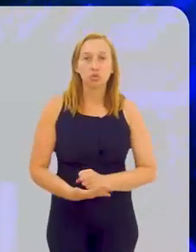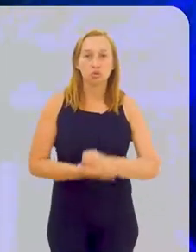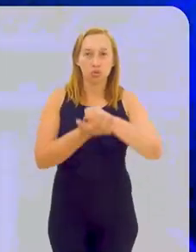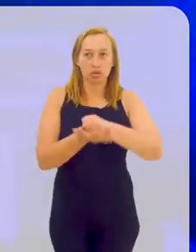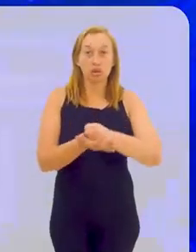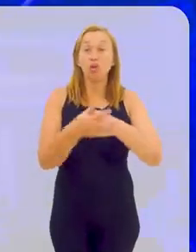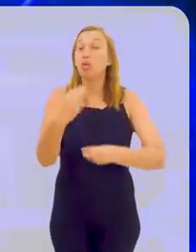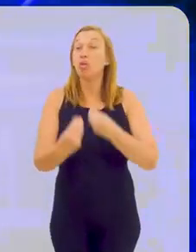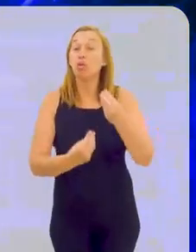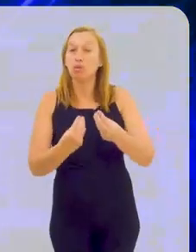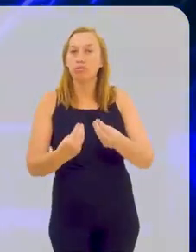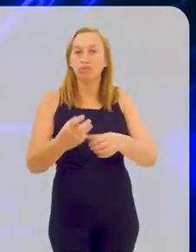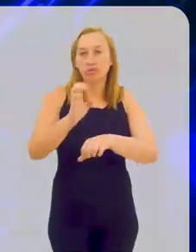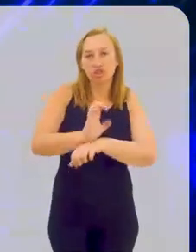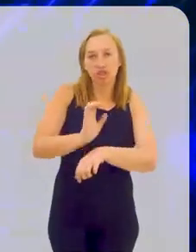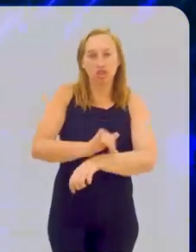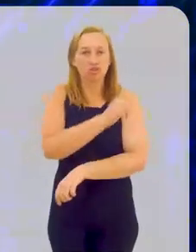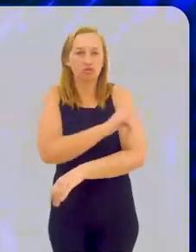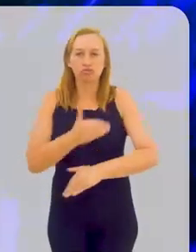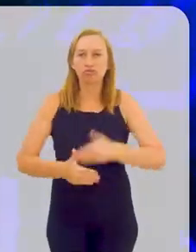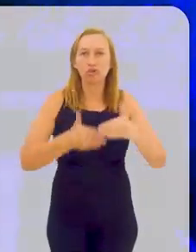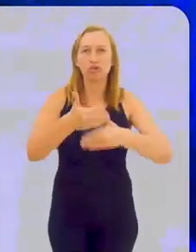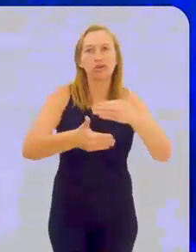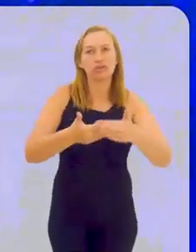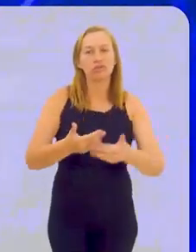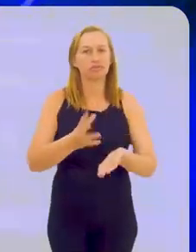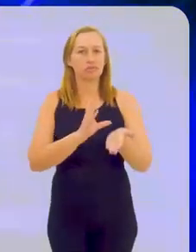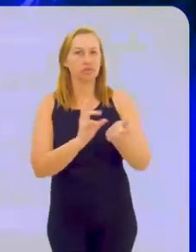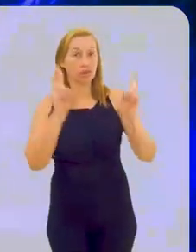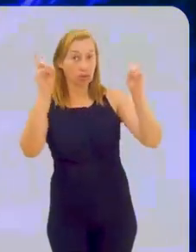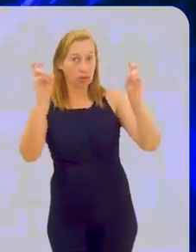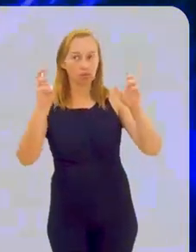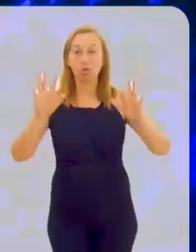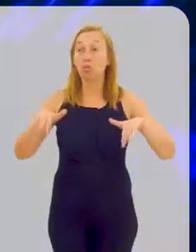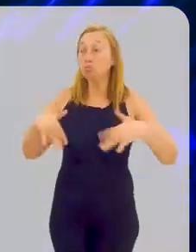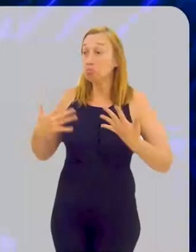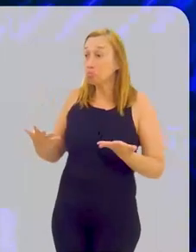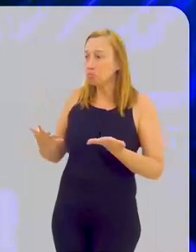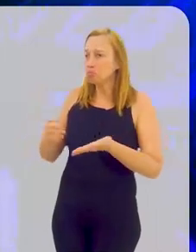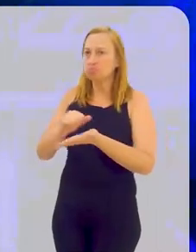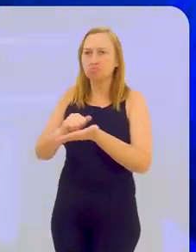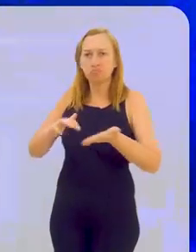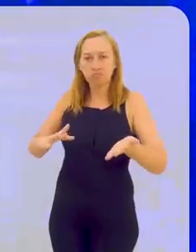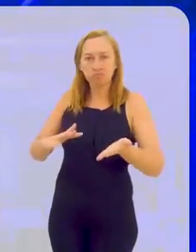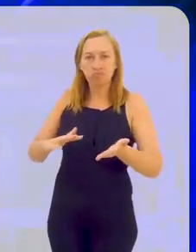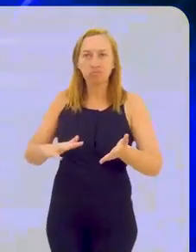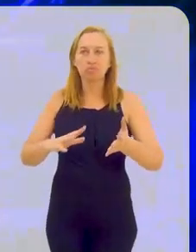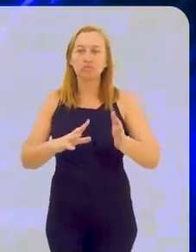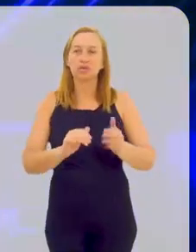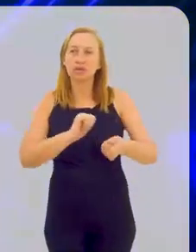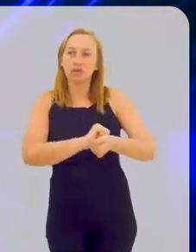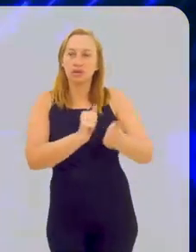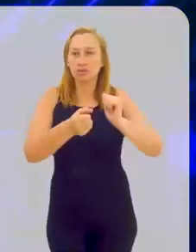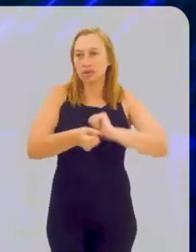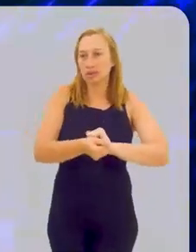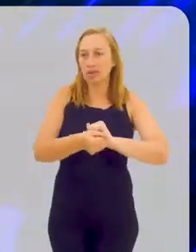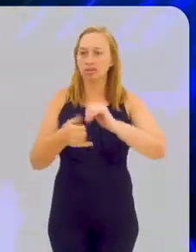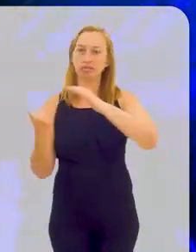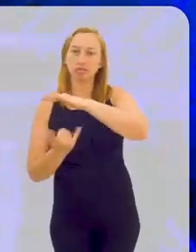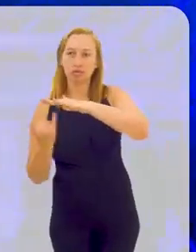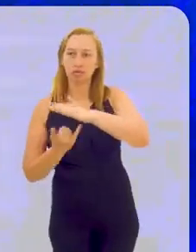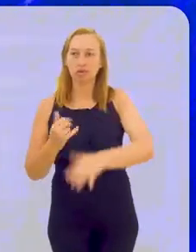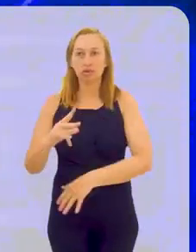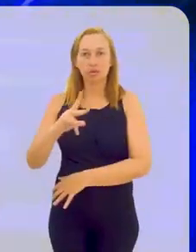sustentabilidade como estado do Rio tem avançado nessa pauta que iniciativas estão sendo adotadas por instituições